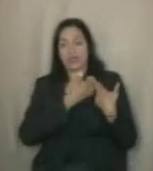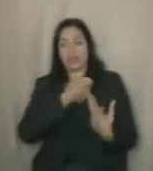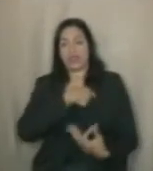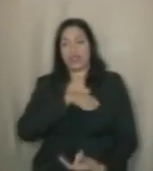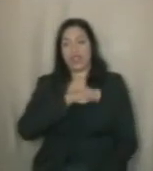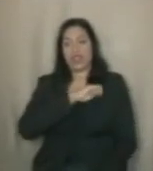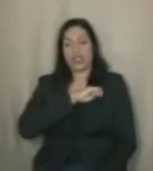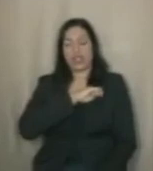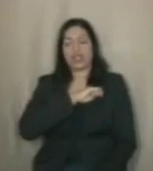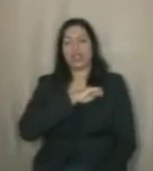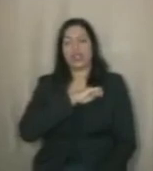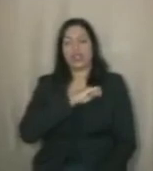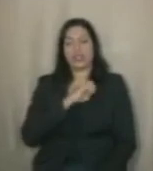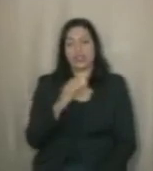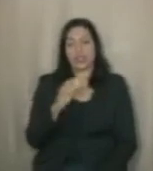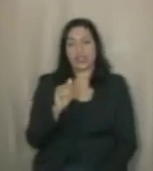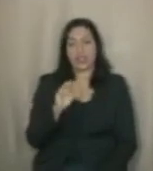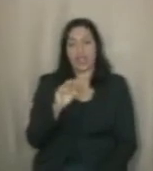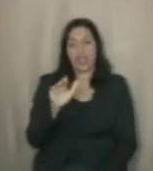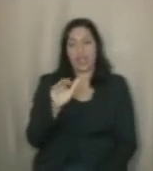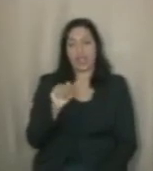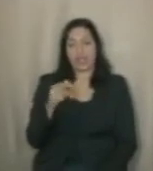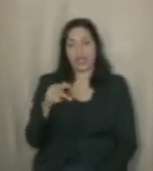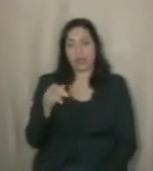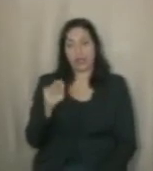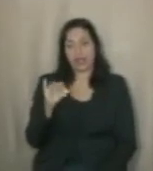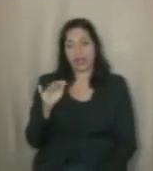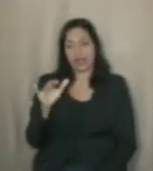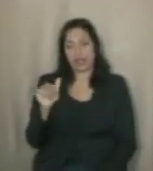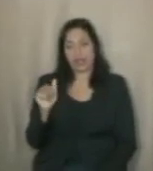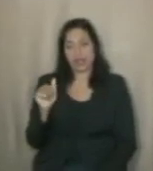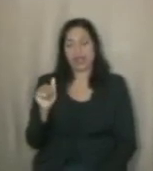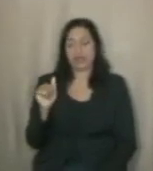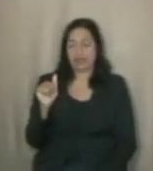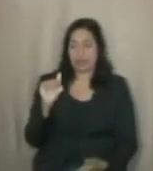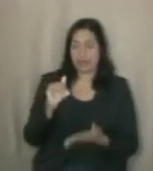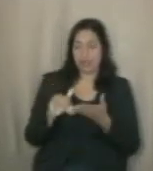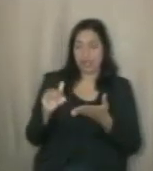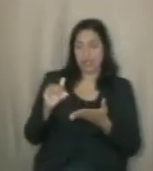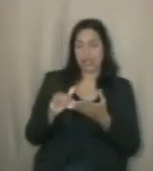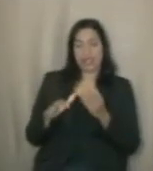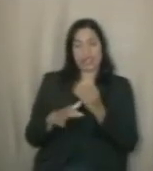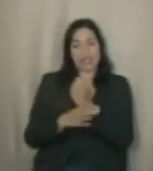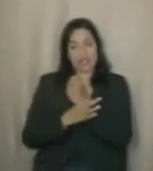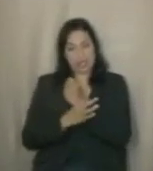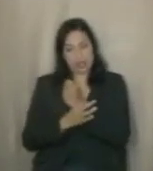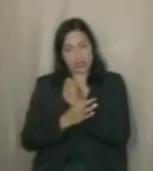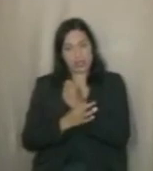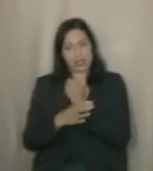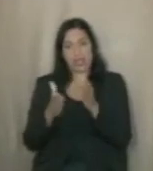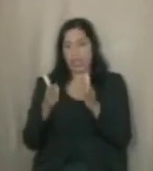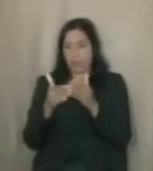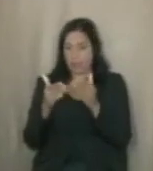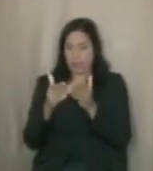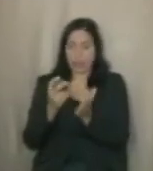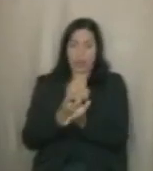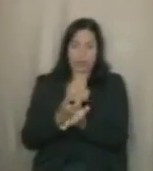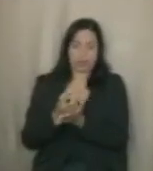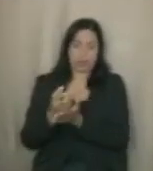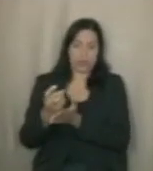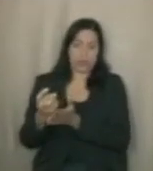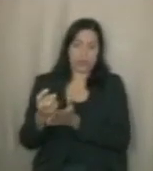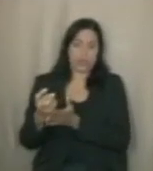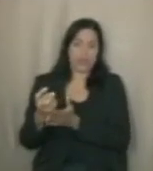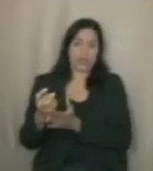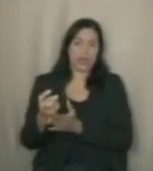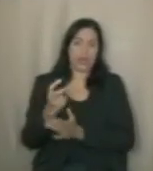delegada Carla Patrícia na época secretária de segurança porque no dia seguinte ela pediu para sair no